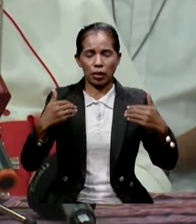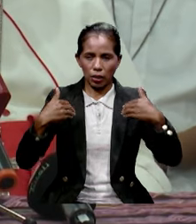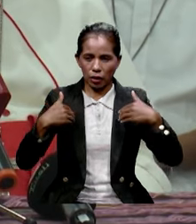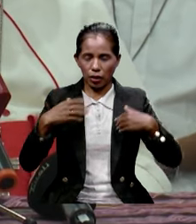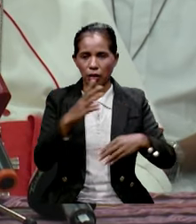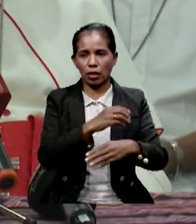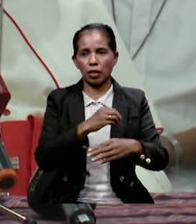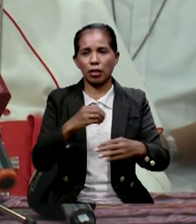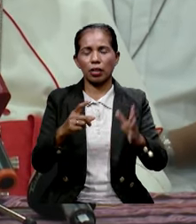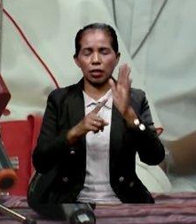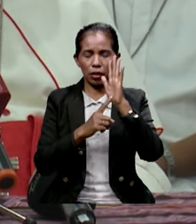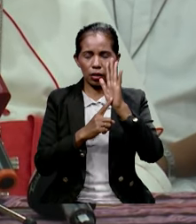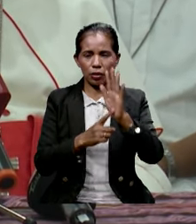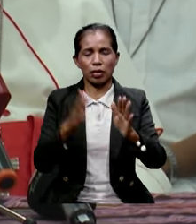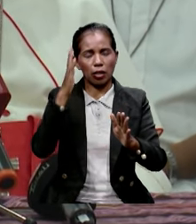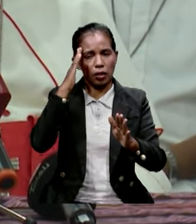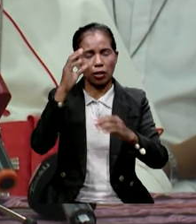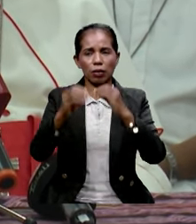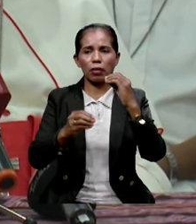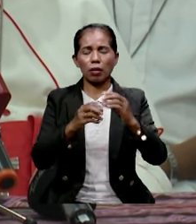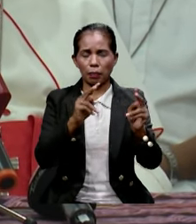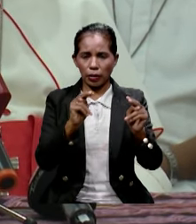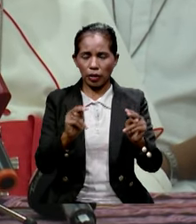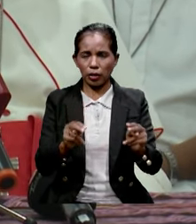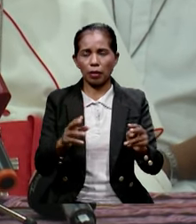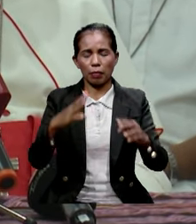sua eminência pode testemunhar, o Presidente da